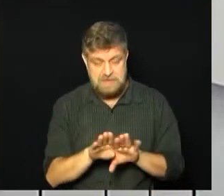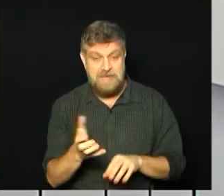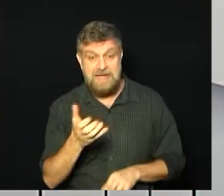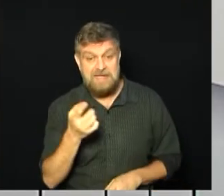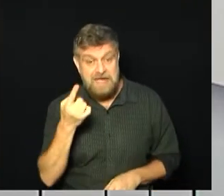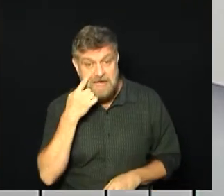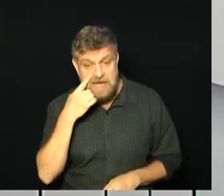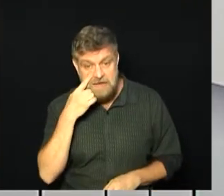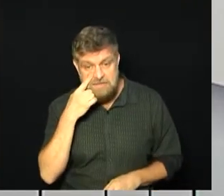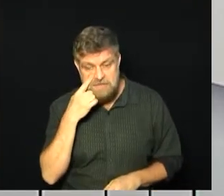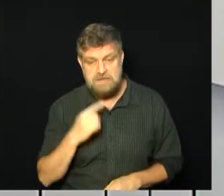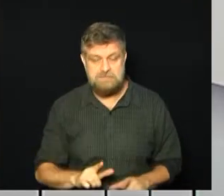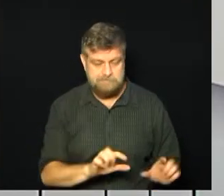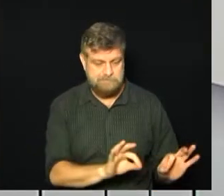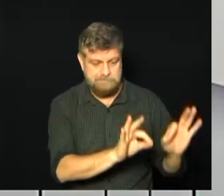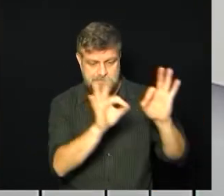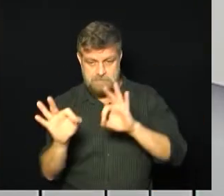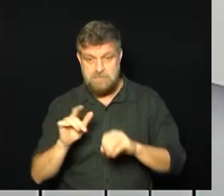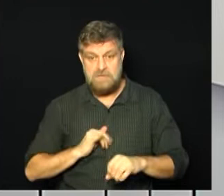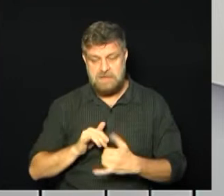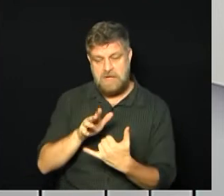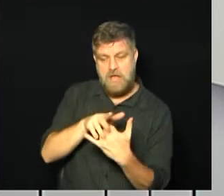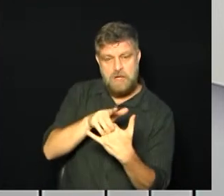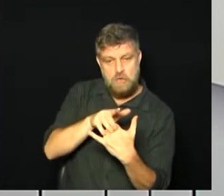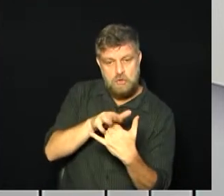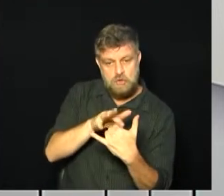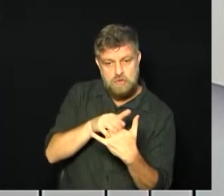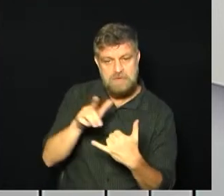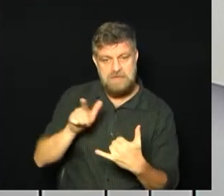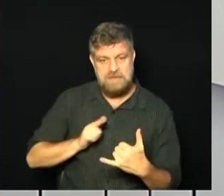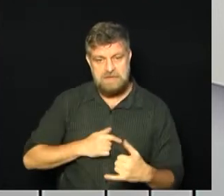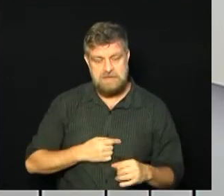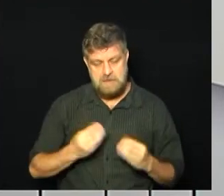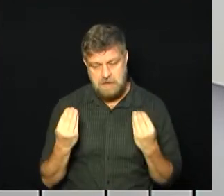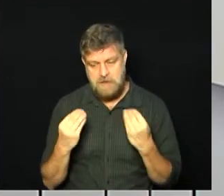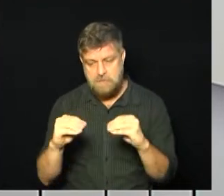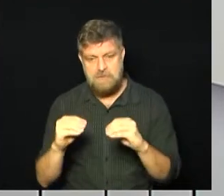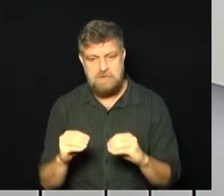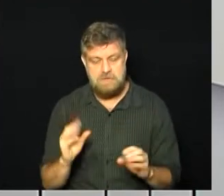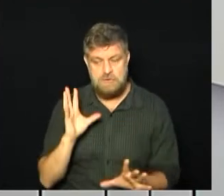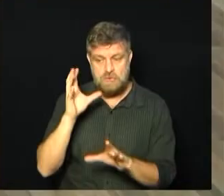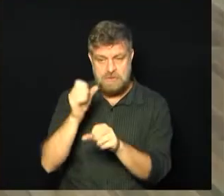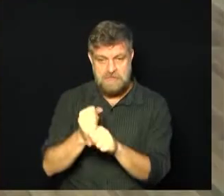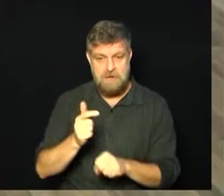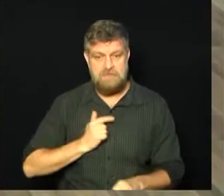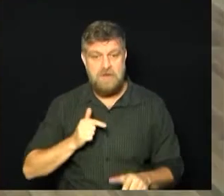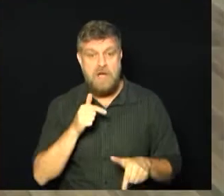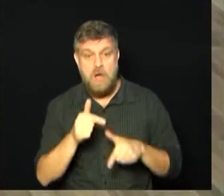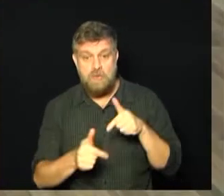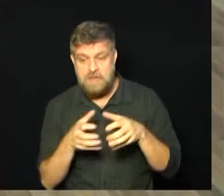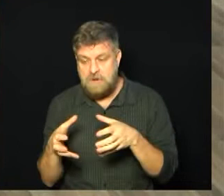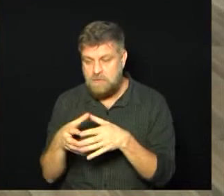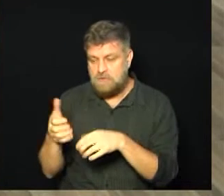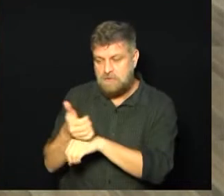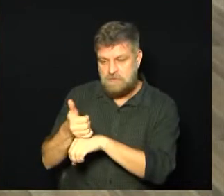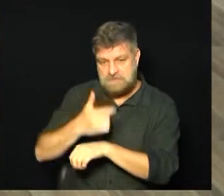rever essa reportagem, é só entrar lá no nosso YouTube. Ela está lá disponível na íntegra. A gente lembra que foi um trabalho em equipe.